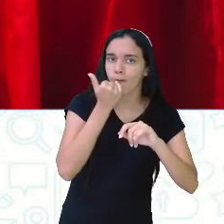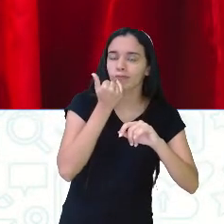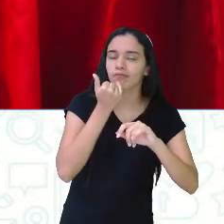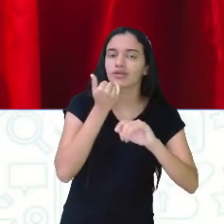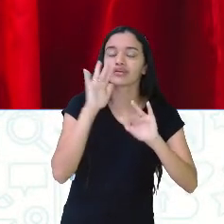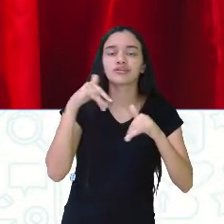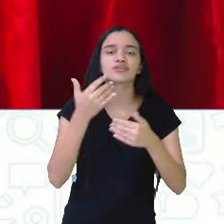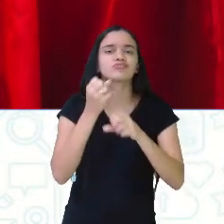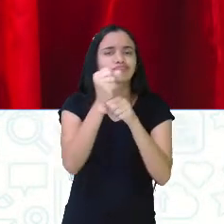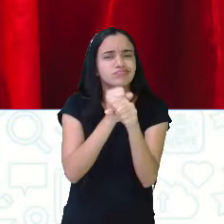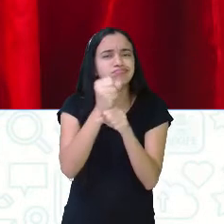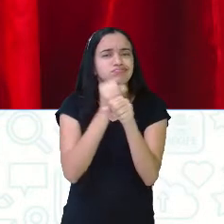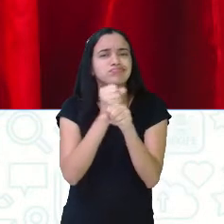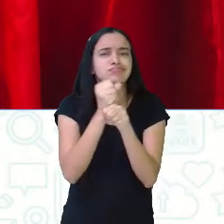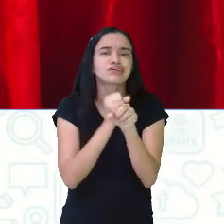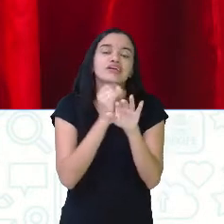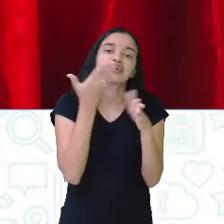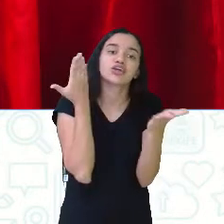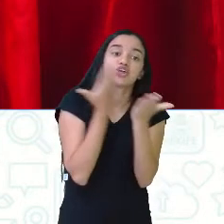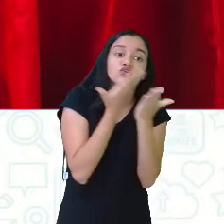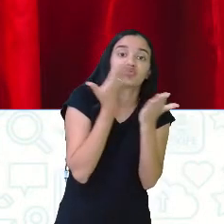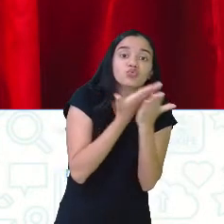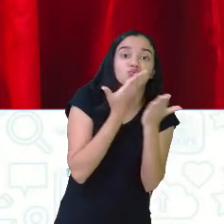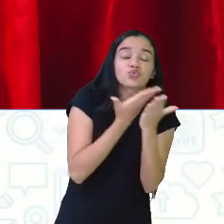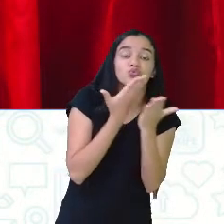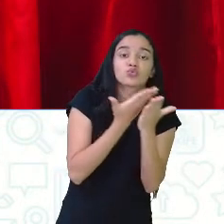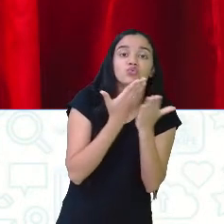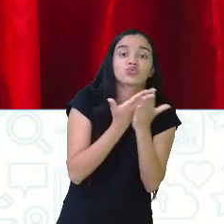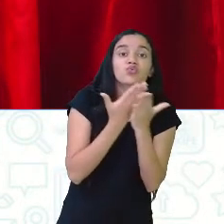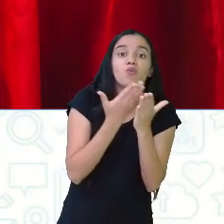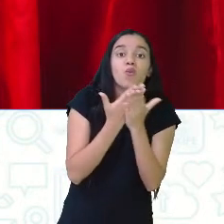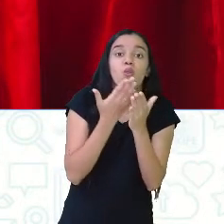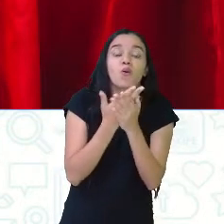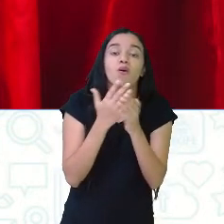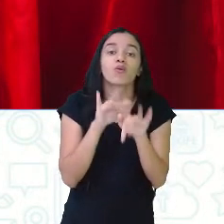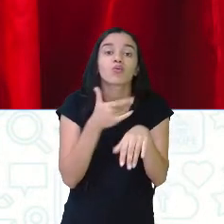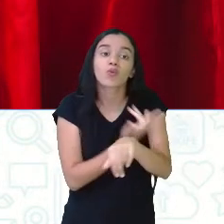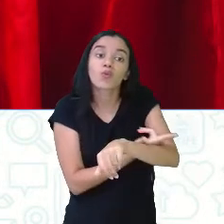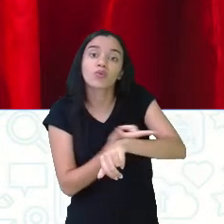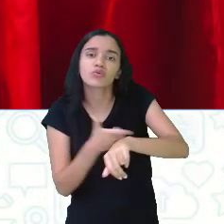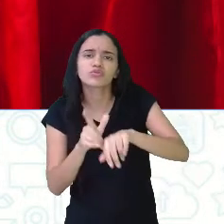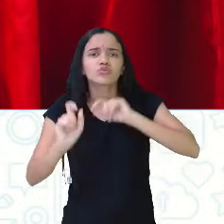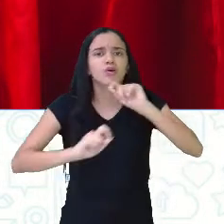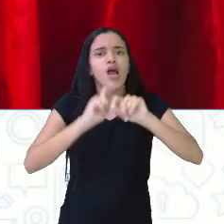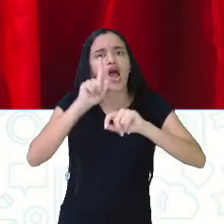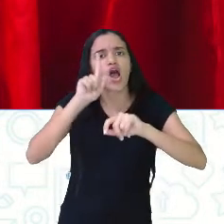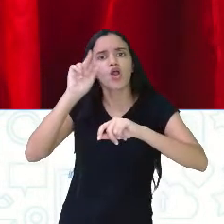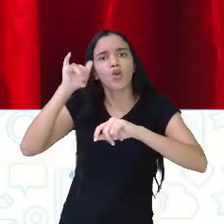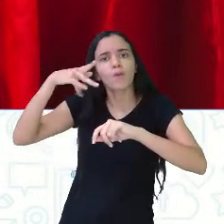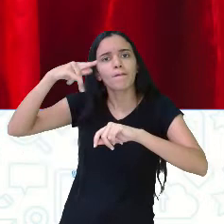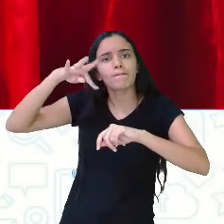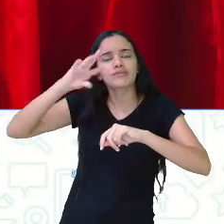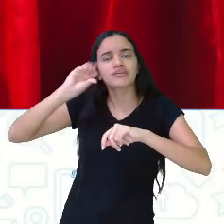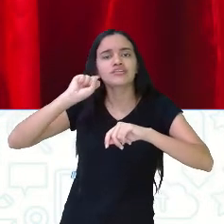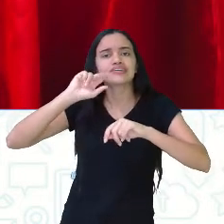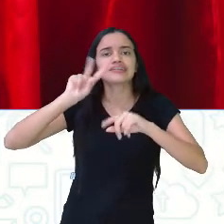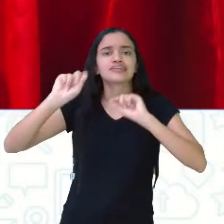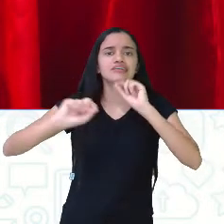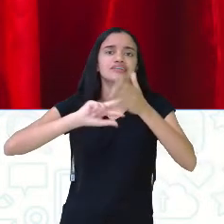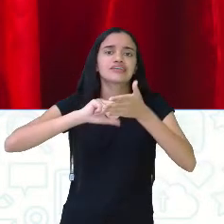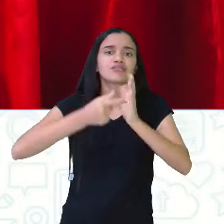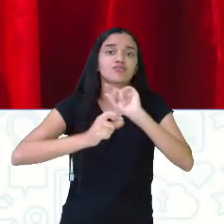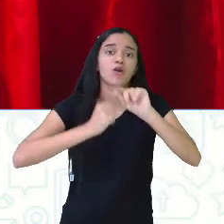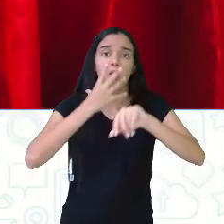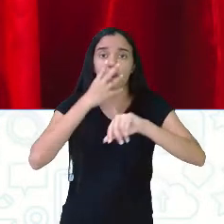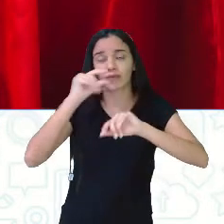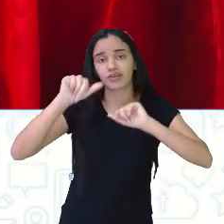Durante anos, estudou os hábitos lupinos e como atraí-los. Lupinos quer dizer de lobo, tá, gente? É só pra... Reparem,